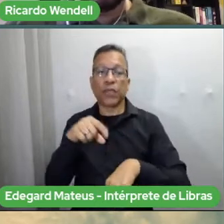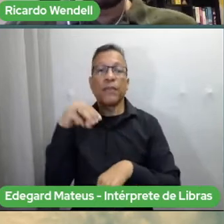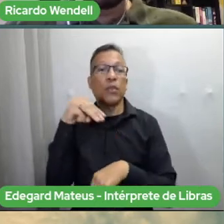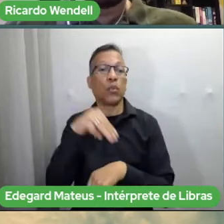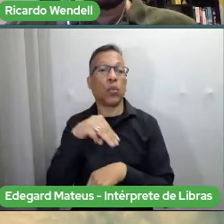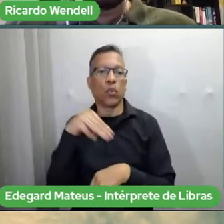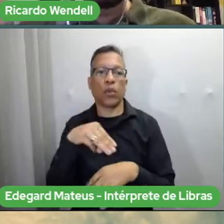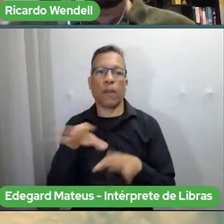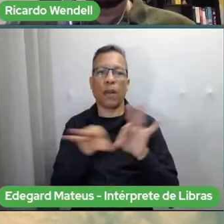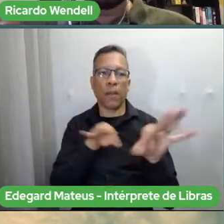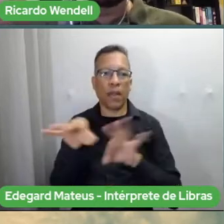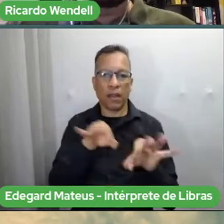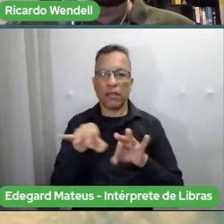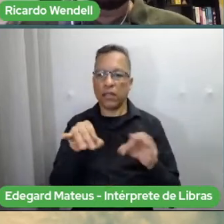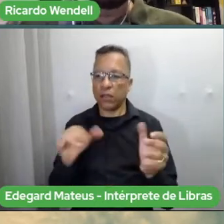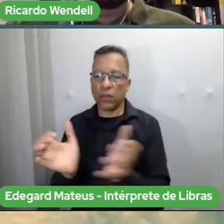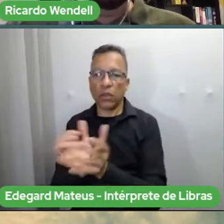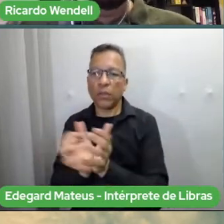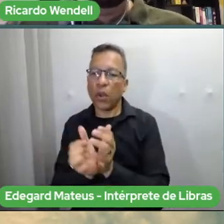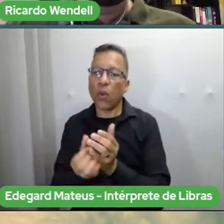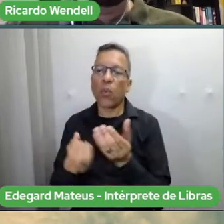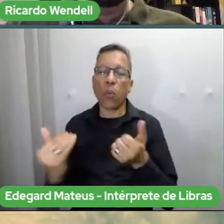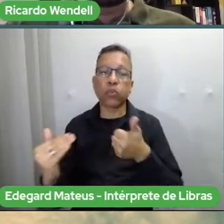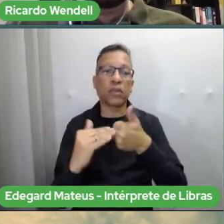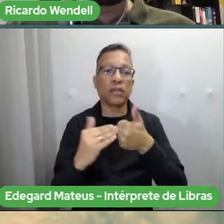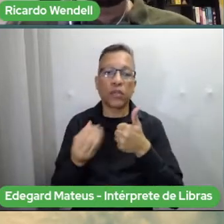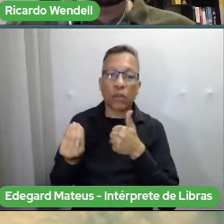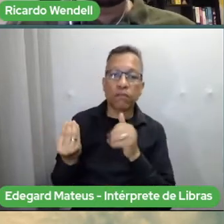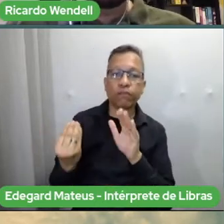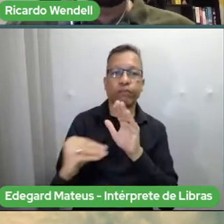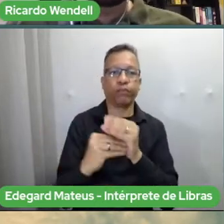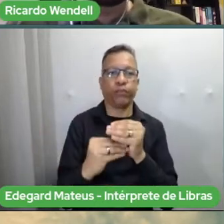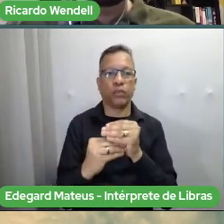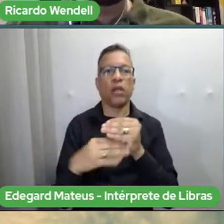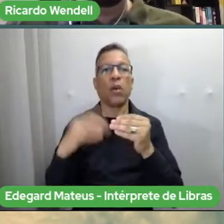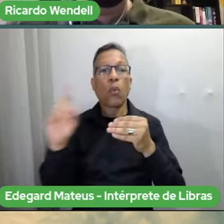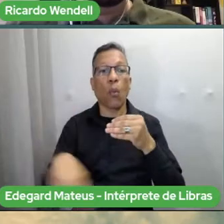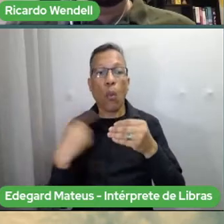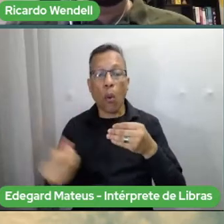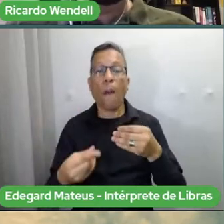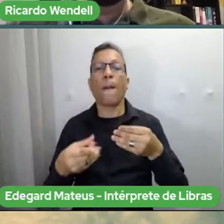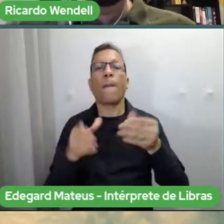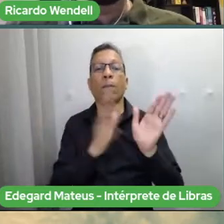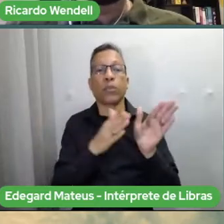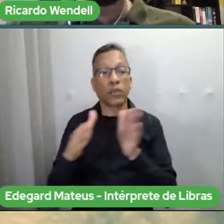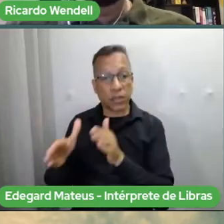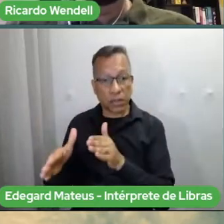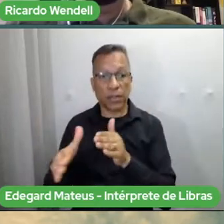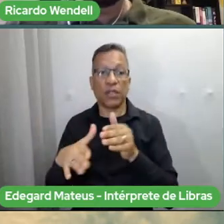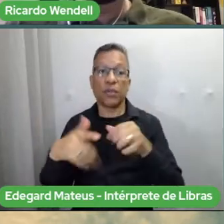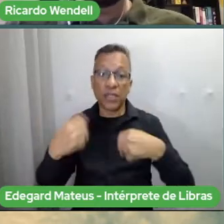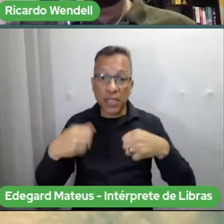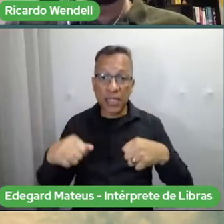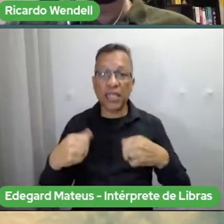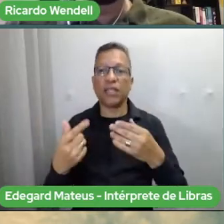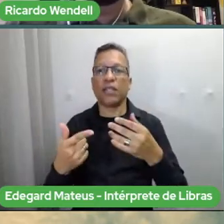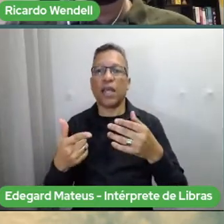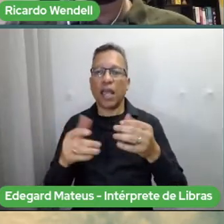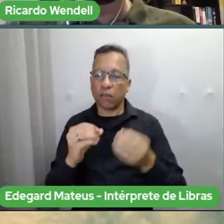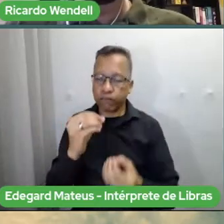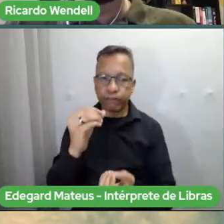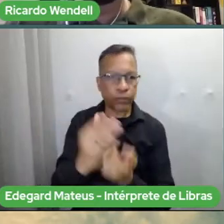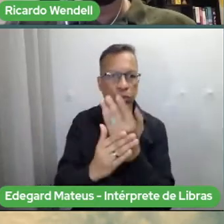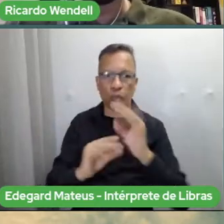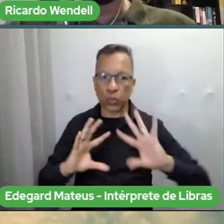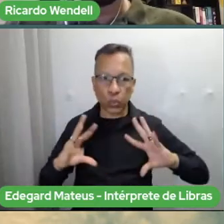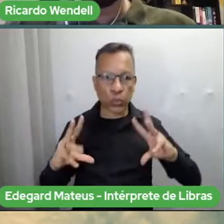tipo de dados eu estou ingerindo, que tipo de dados eu estou expondo, que tipo de capacidade de processamento eu preciso, e a partir daí eu consigo criar toda a infraestrutura,